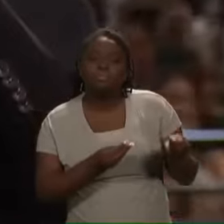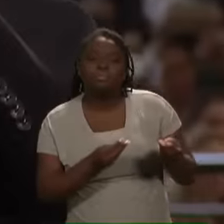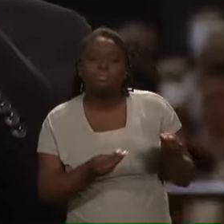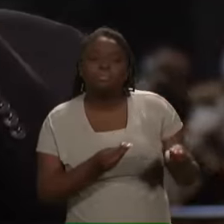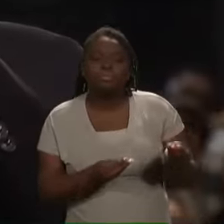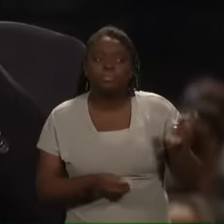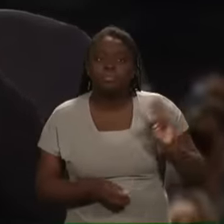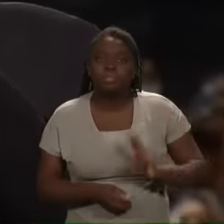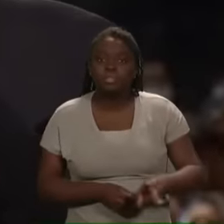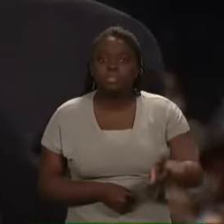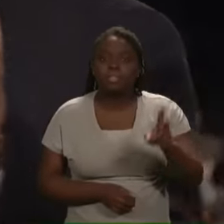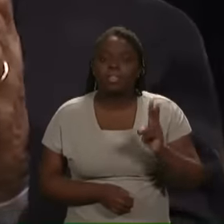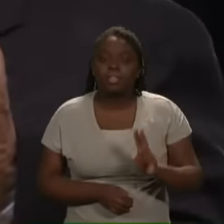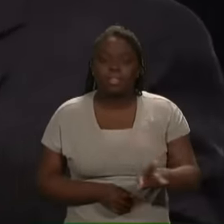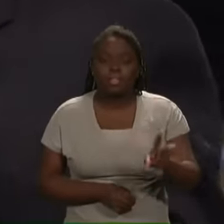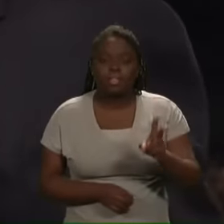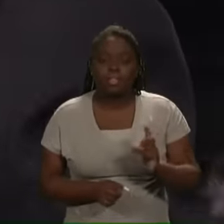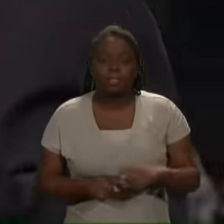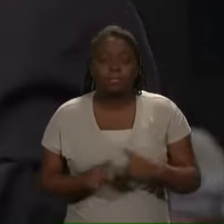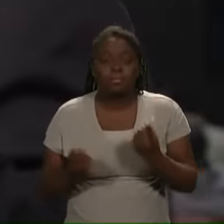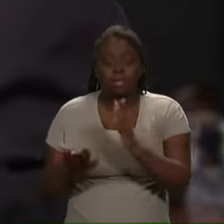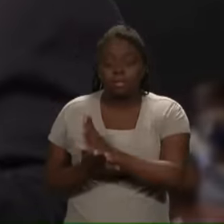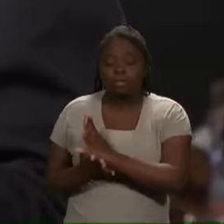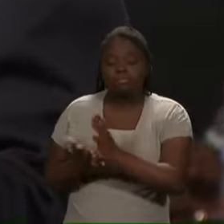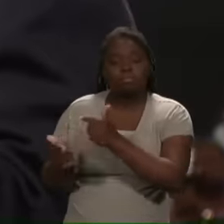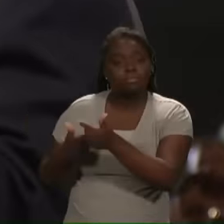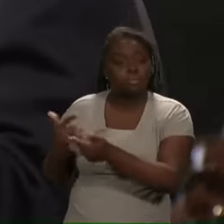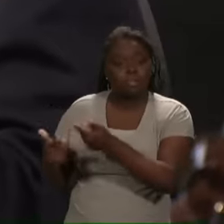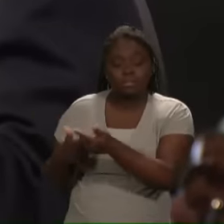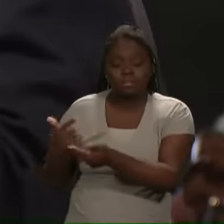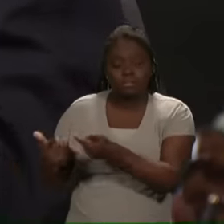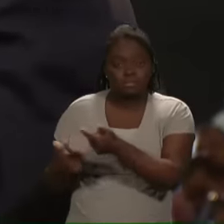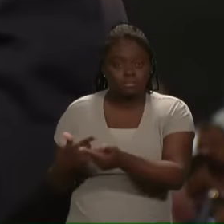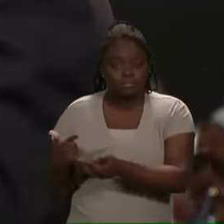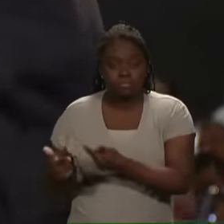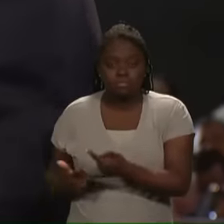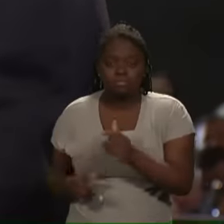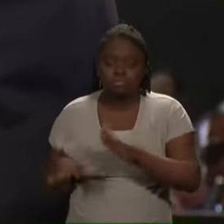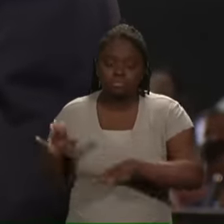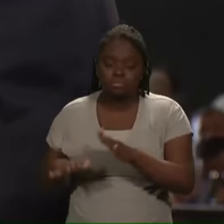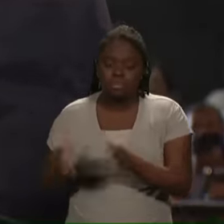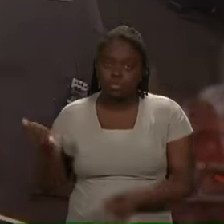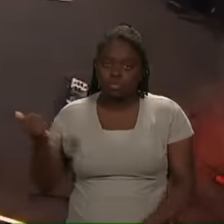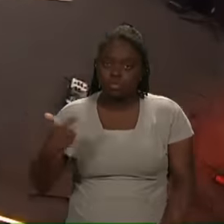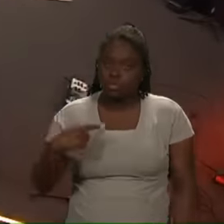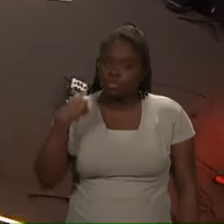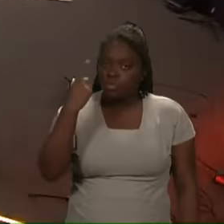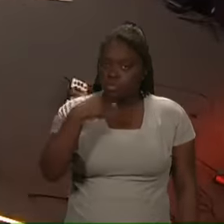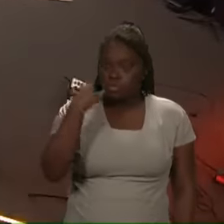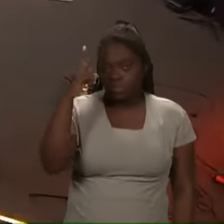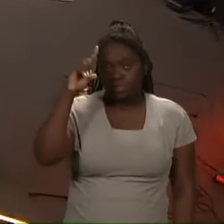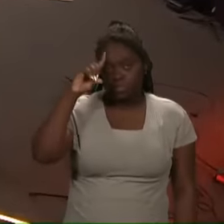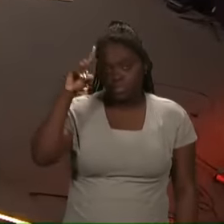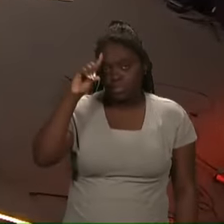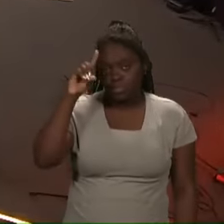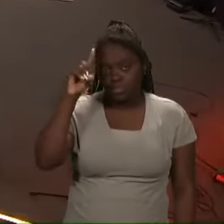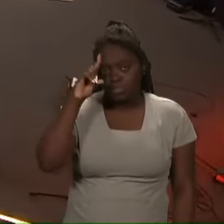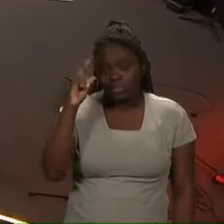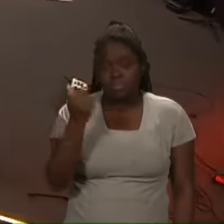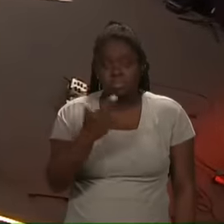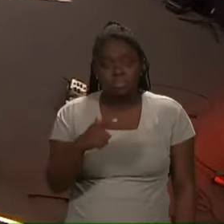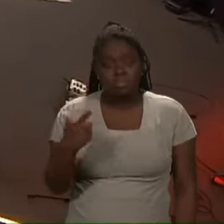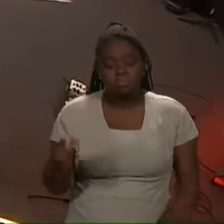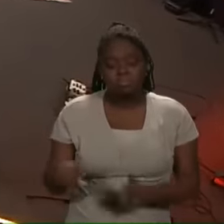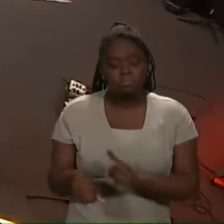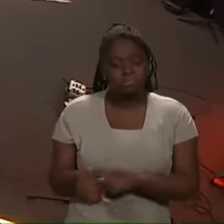tempo todo. Mas outros trabalham, muitas vezes, 12 horas por dia. Não tem